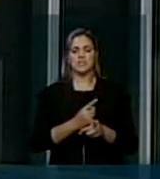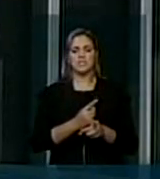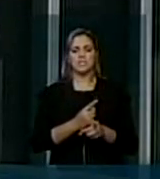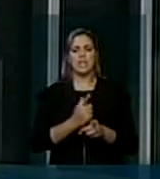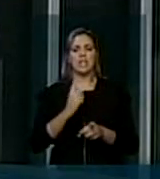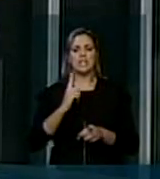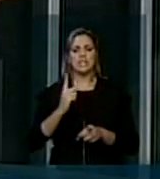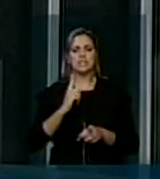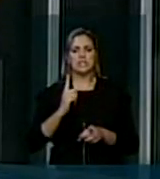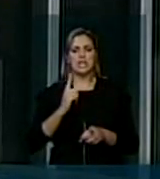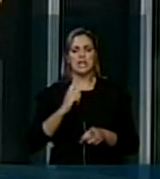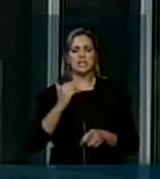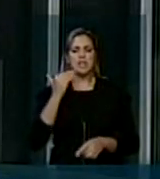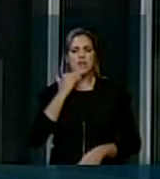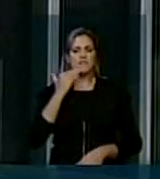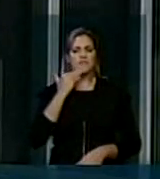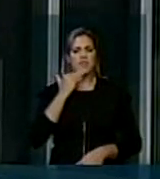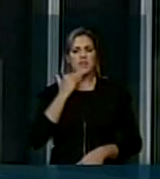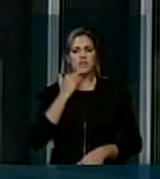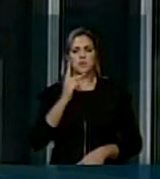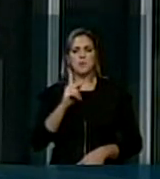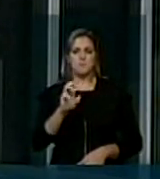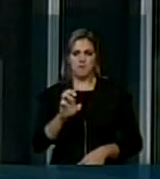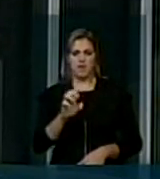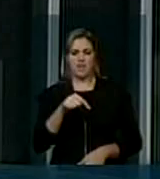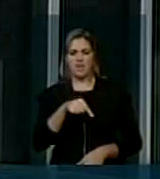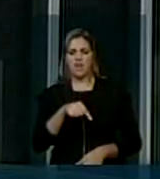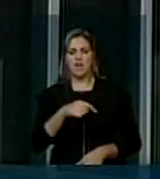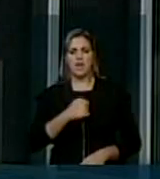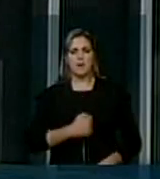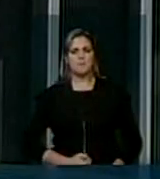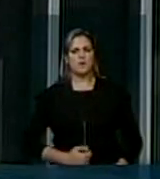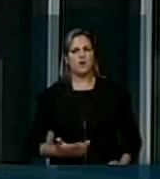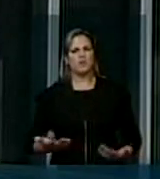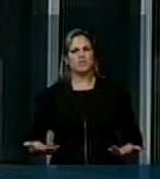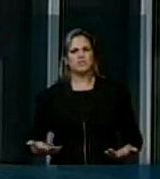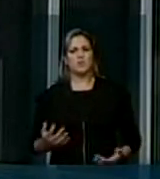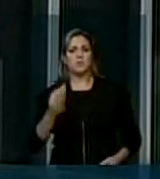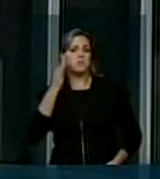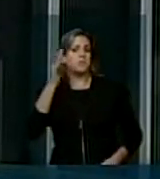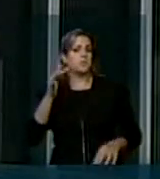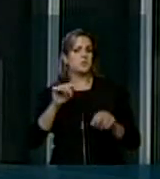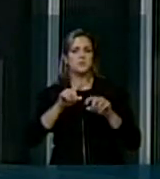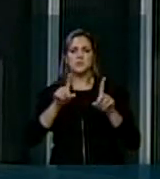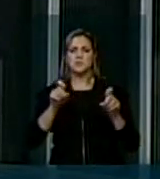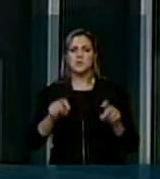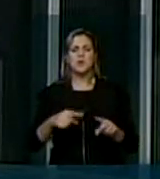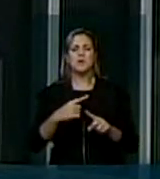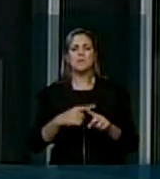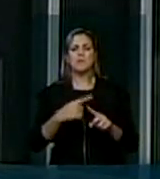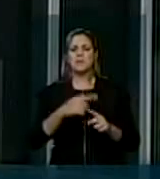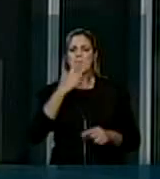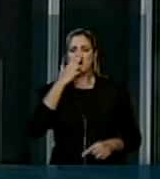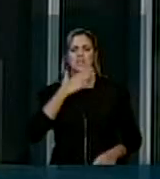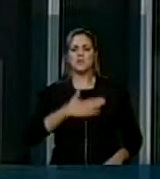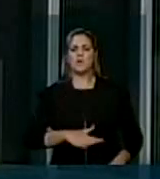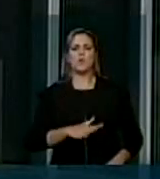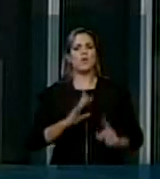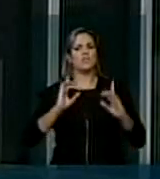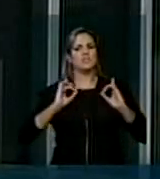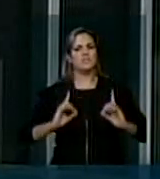em formação tem ali um defeito no pezinho. Nós vamos eliminar os indesejáveis com defeito nos